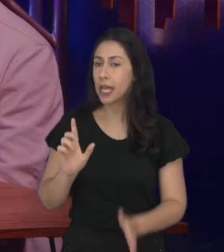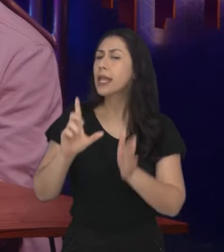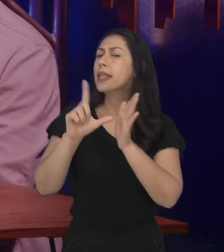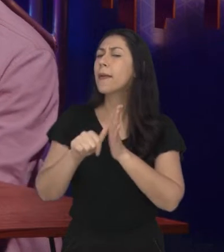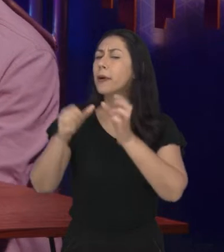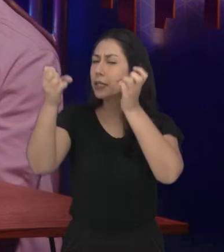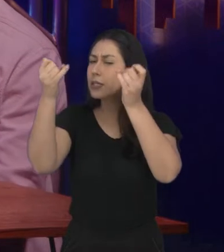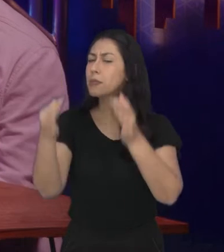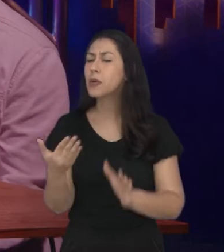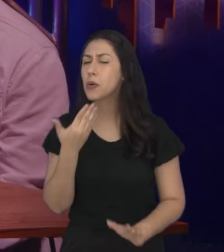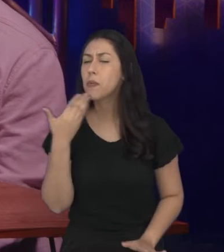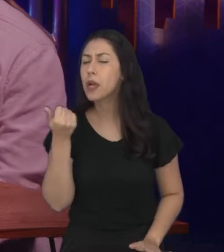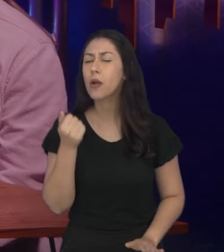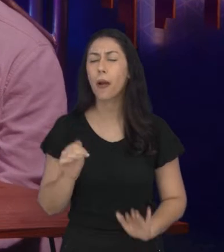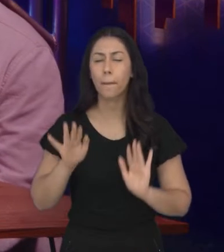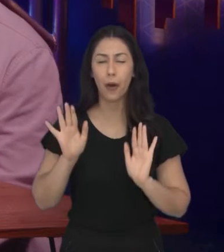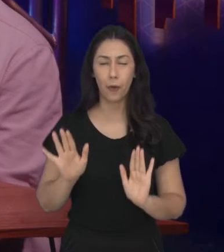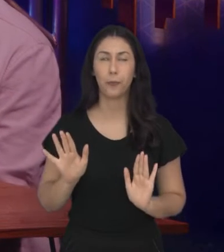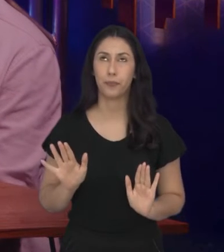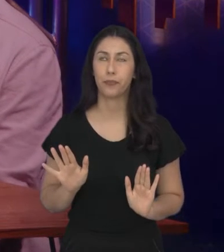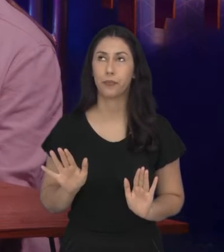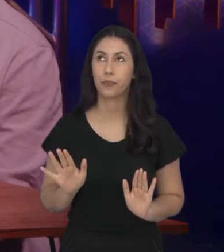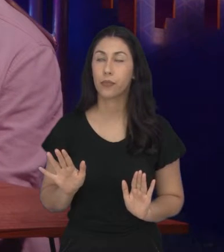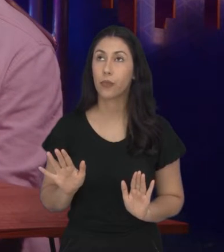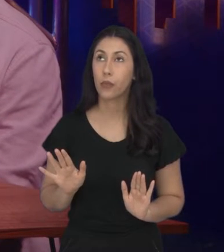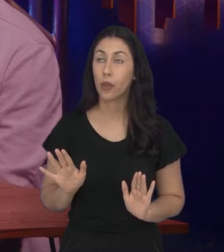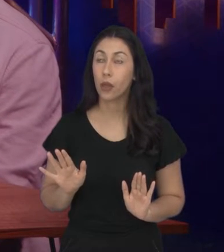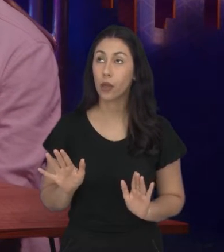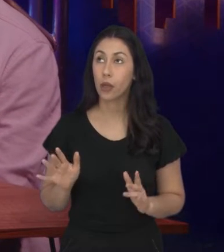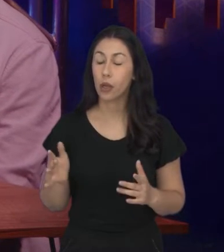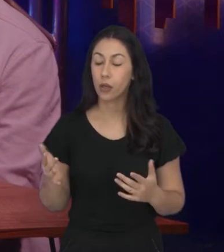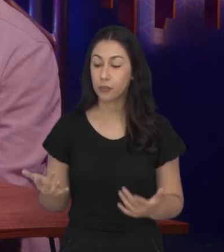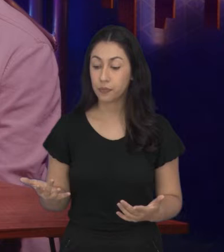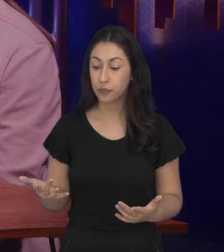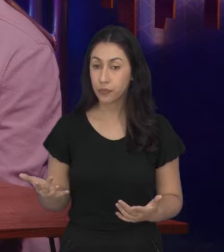a gente vai ir longe, mas pensando aqui entre nós, a gente tem